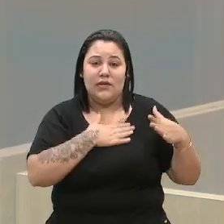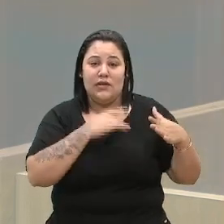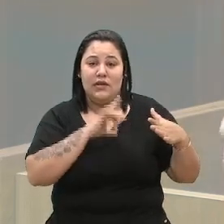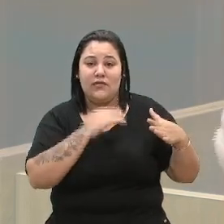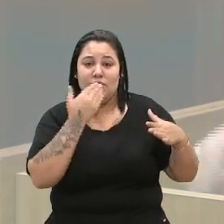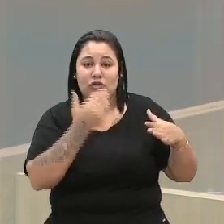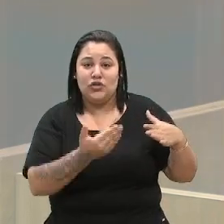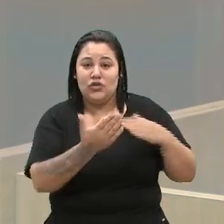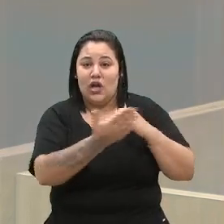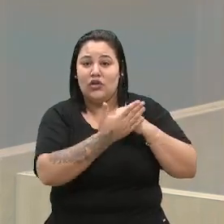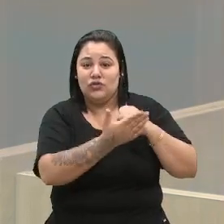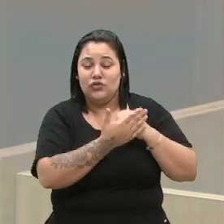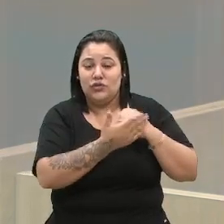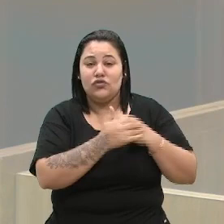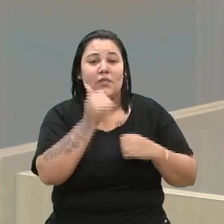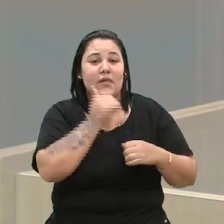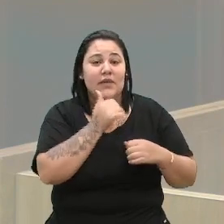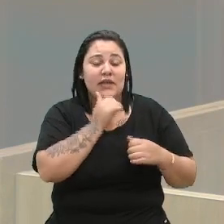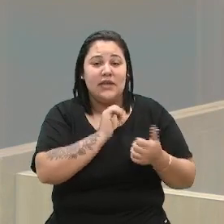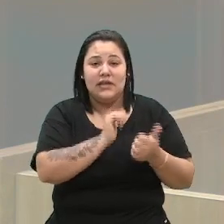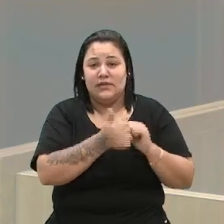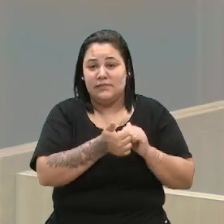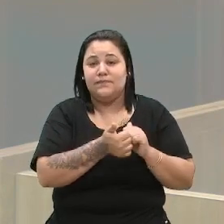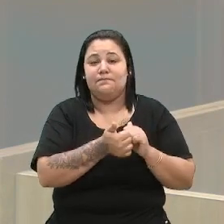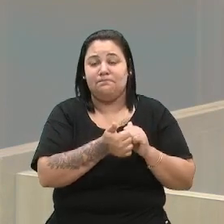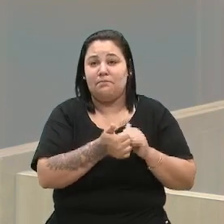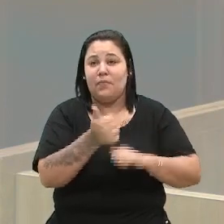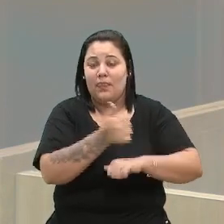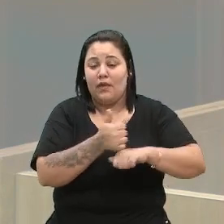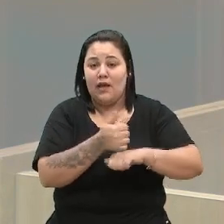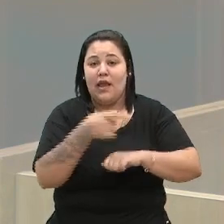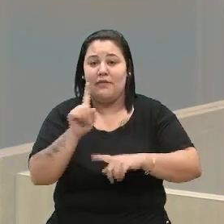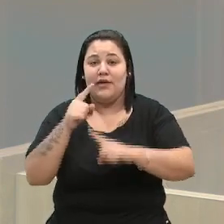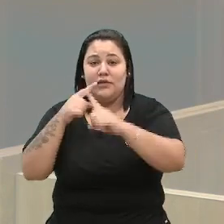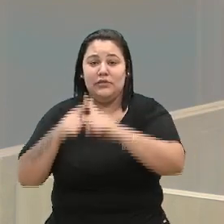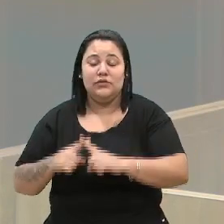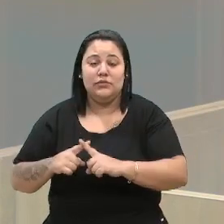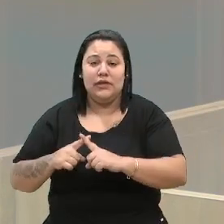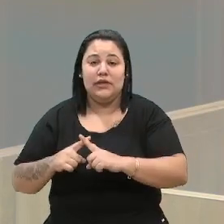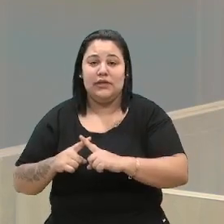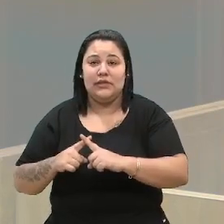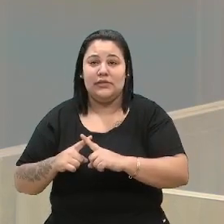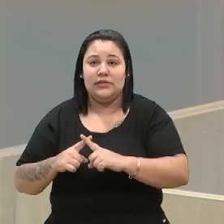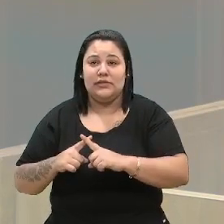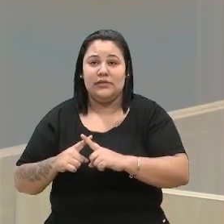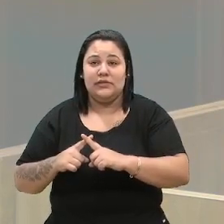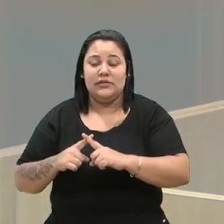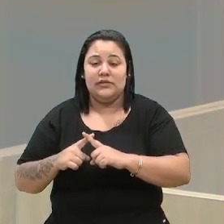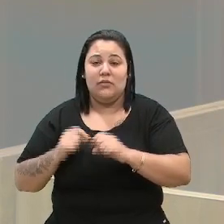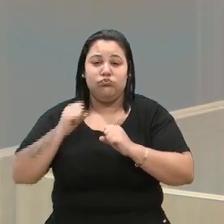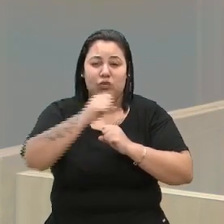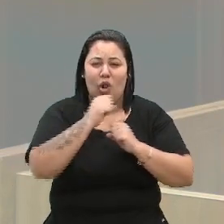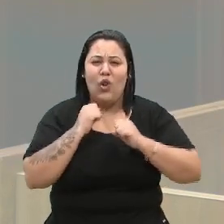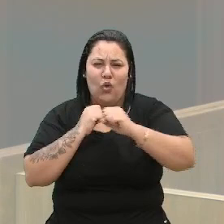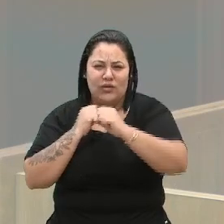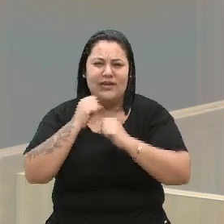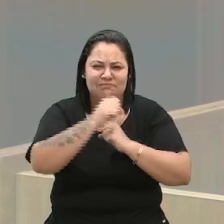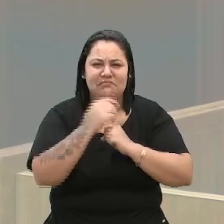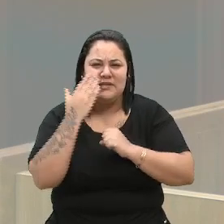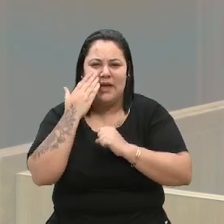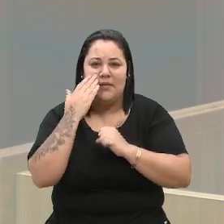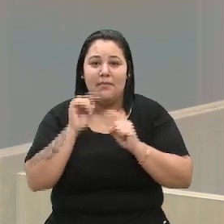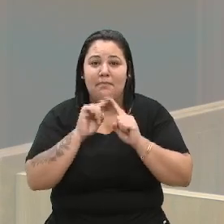de uma atleta amadora que ela faz, ela vai disputar um torneio de Muay Thai, só que é lá na